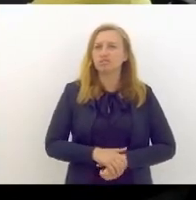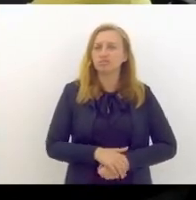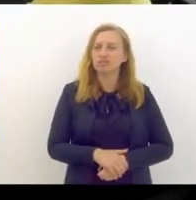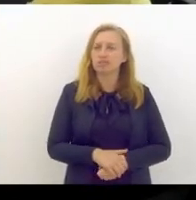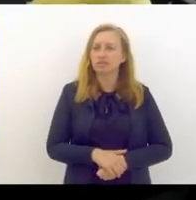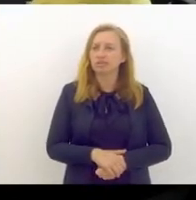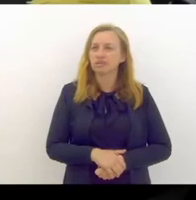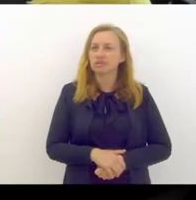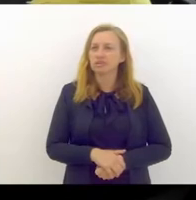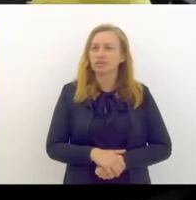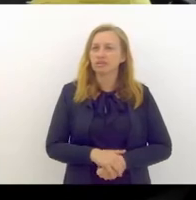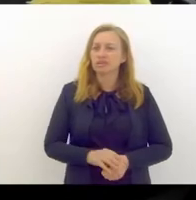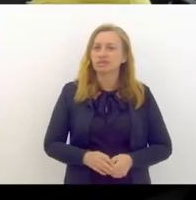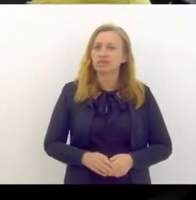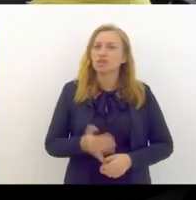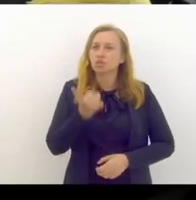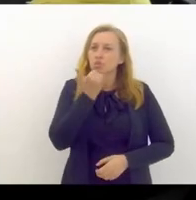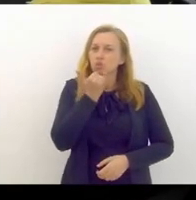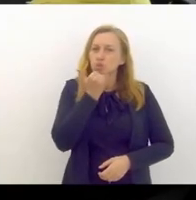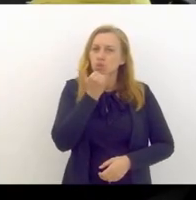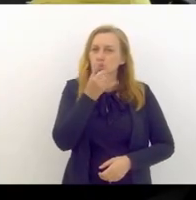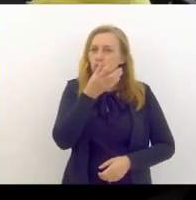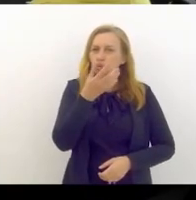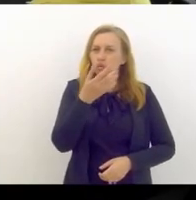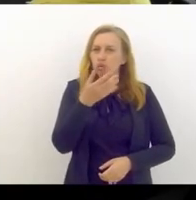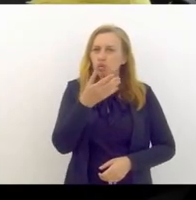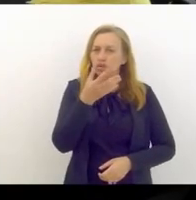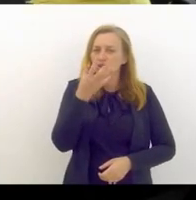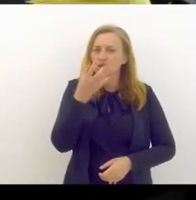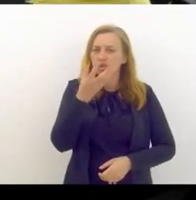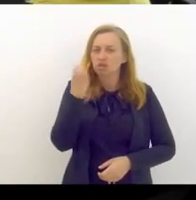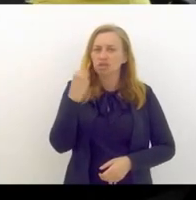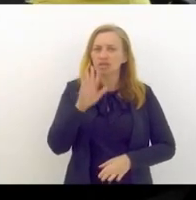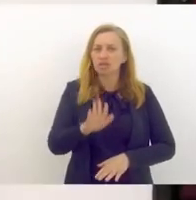Por favor. Desculpa, eu esqueci só de fazer um informe.